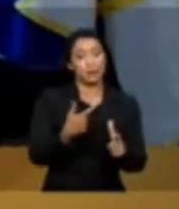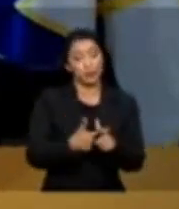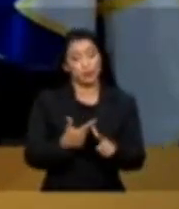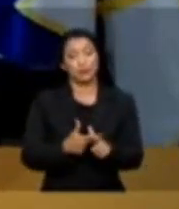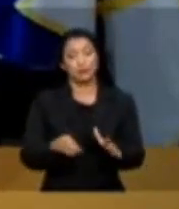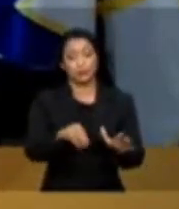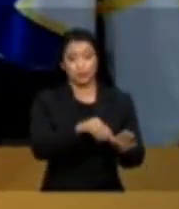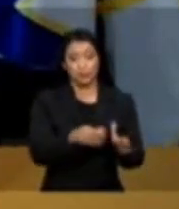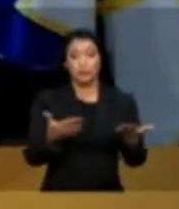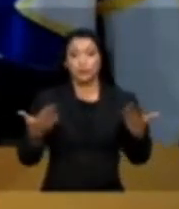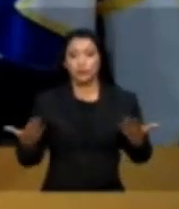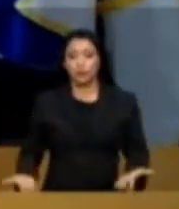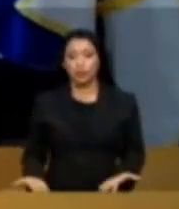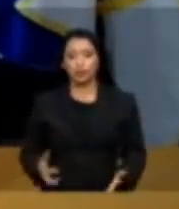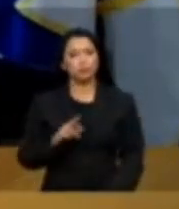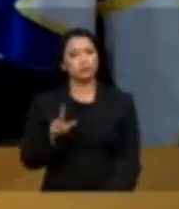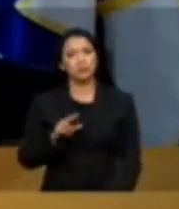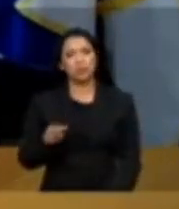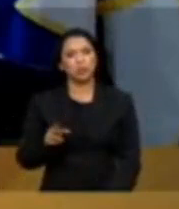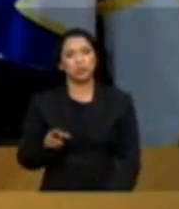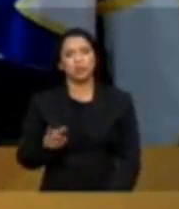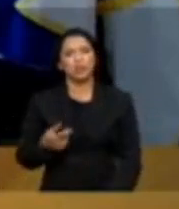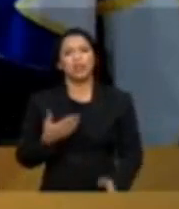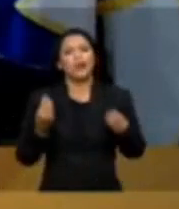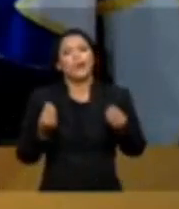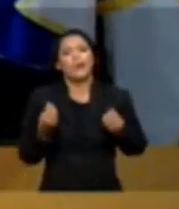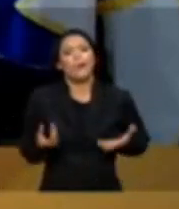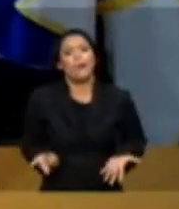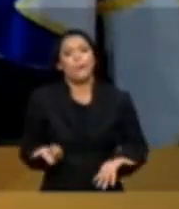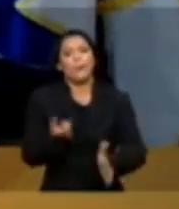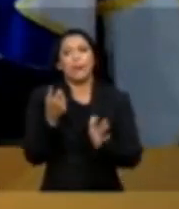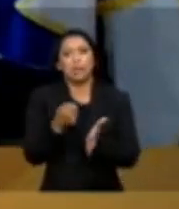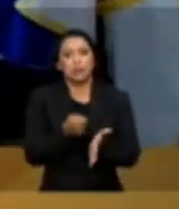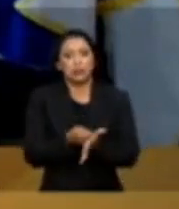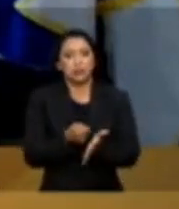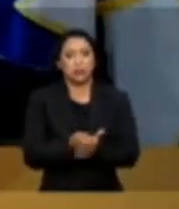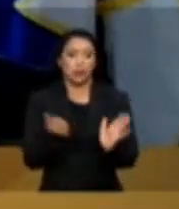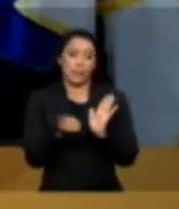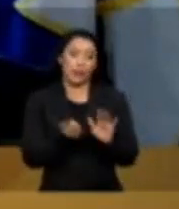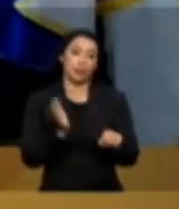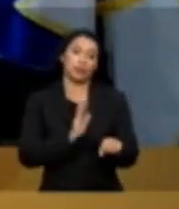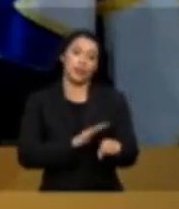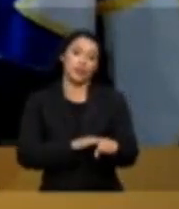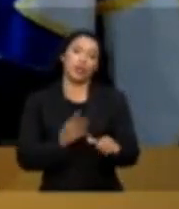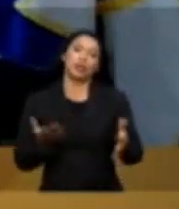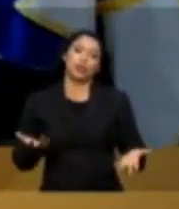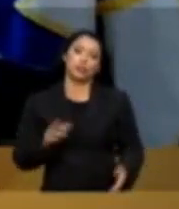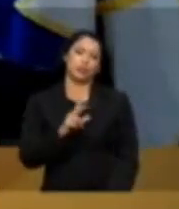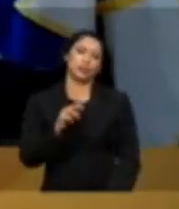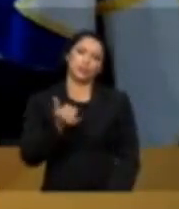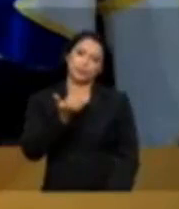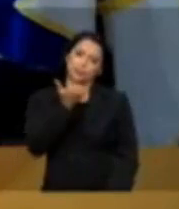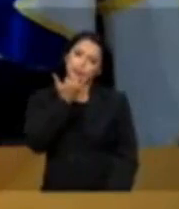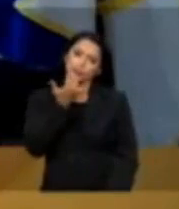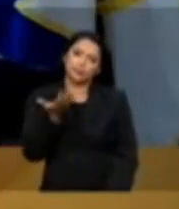Nesses casos, não haveria mesmo como exigir a ideia do marco temporal. Nem seria data